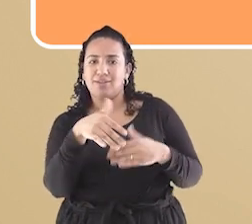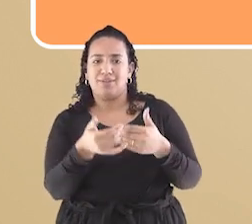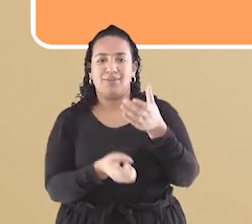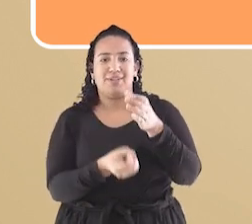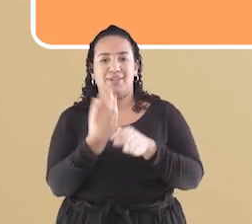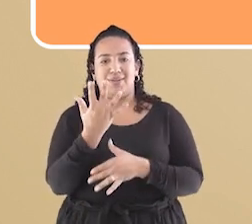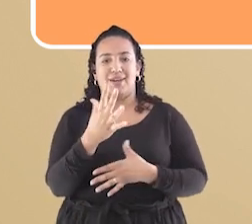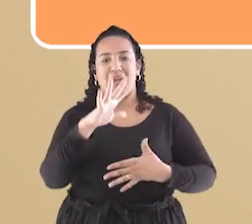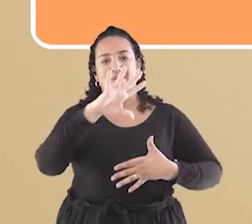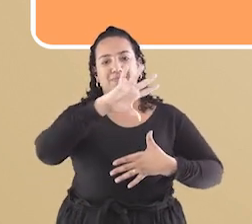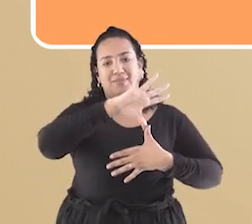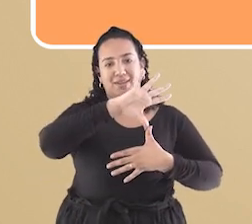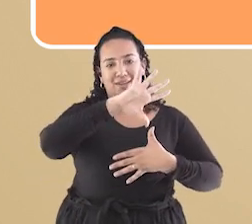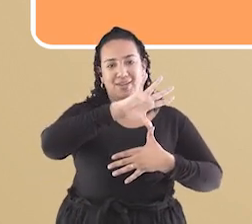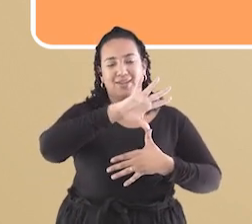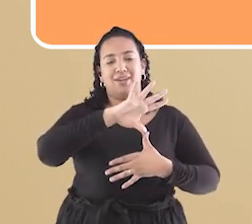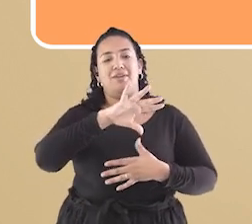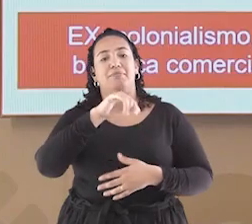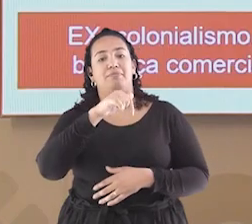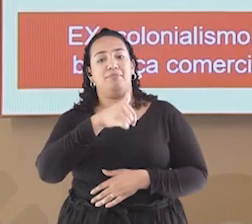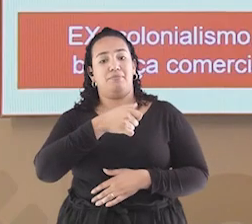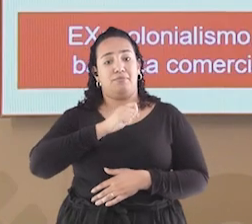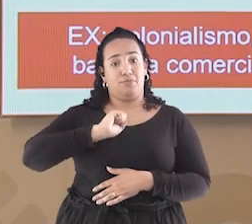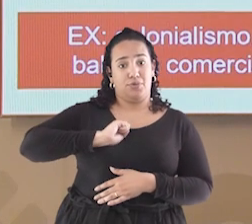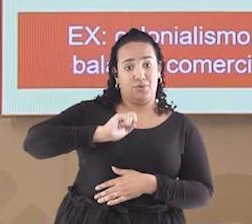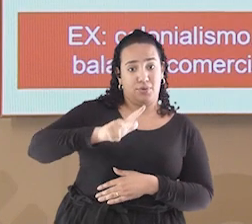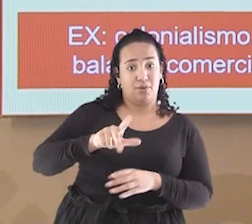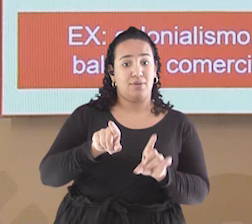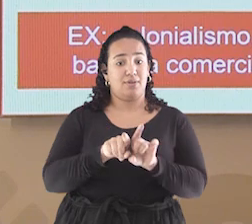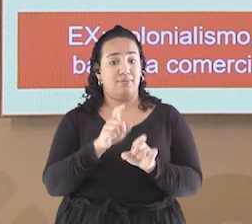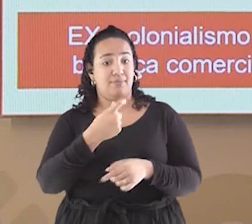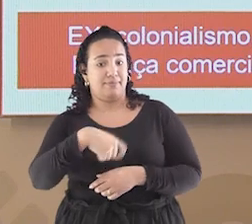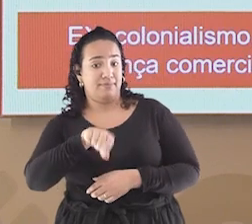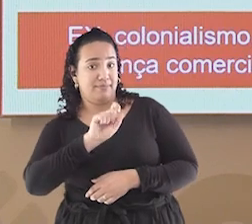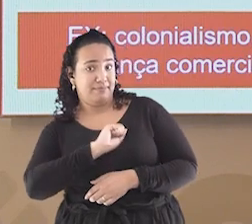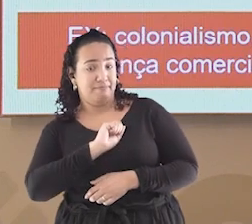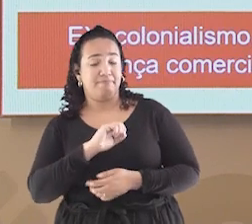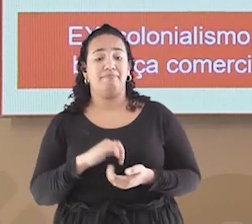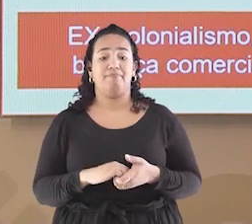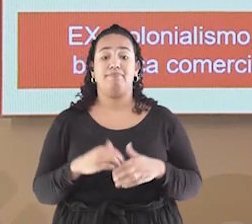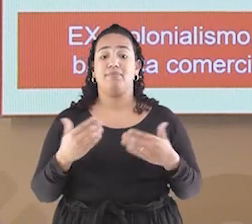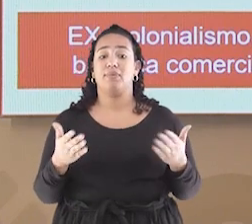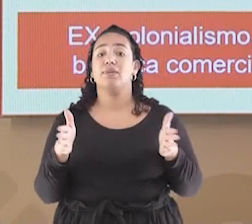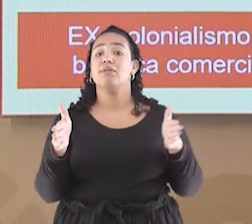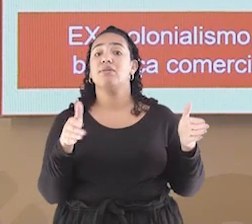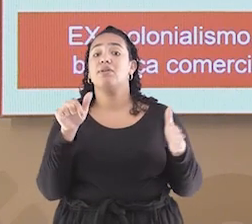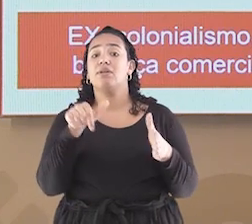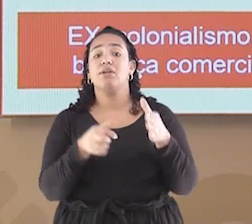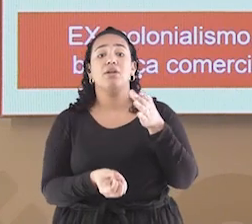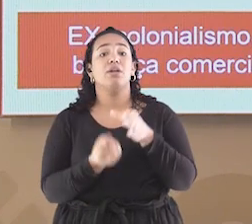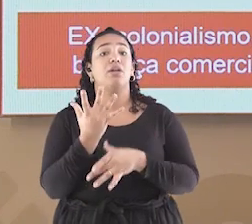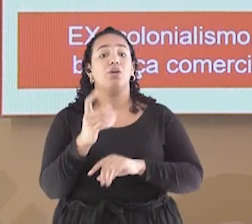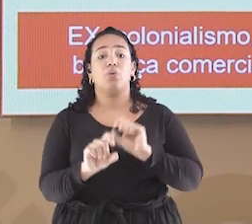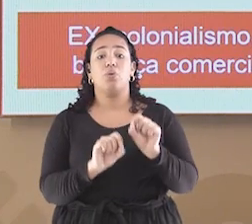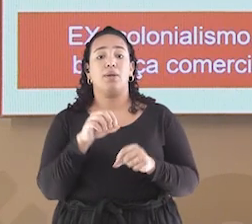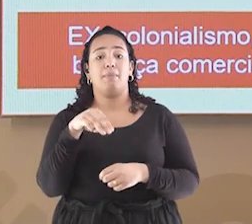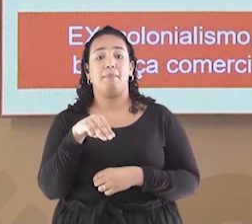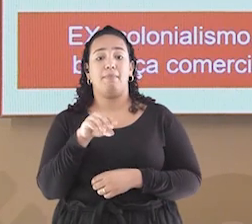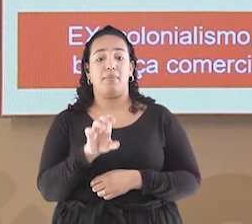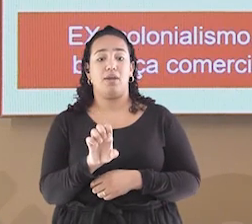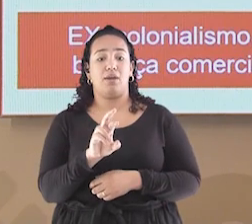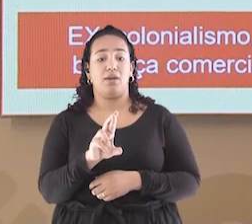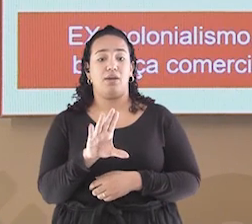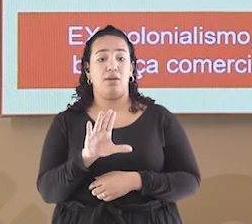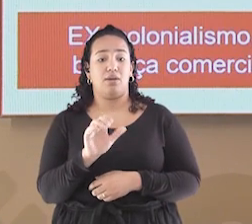América Portuguesa e América Espanhola. E foi nesse período que foi desenvolvido o mercantilismo, que foi um conjunto de